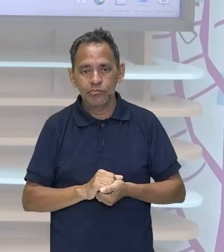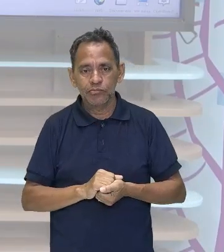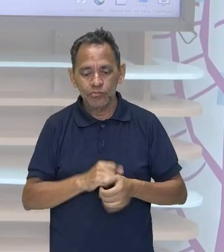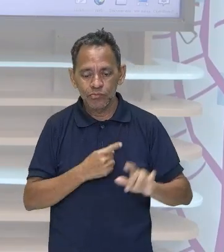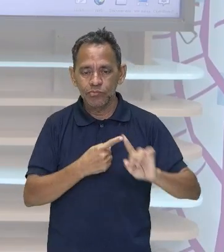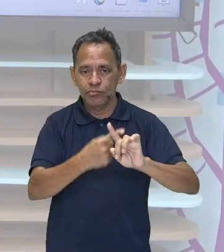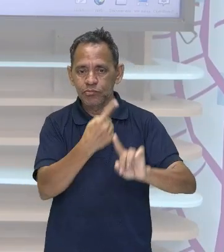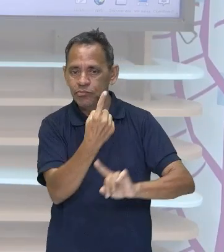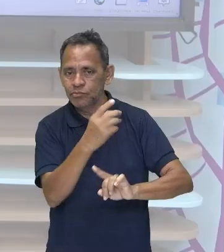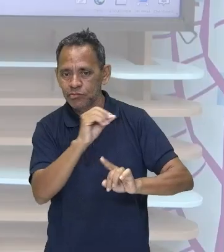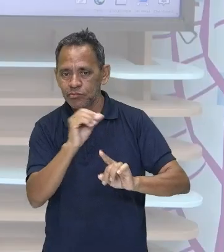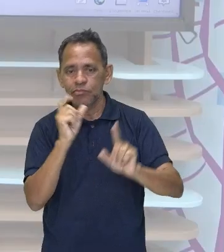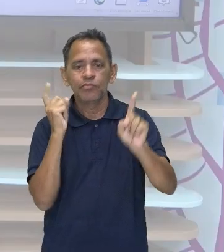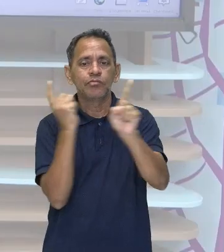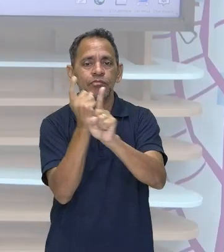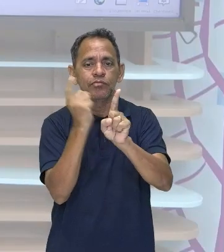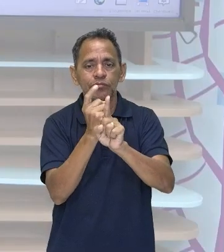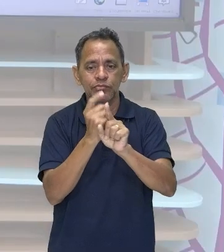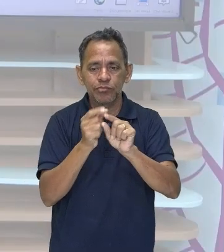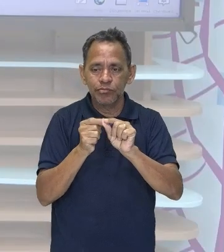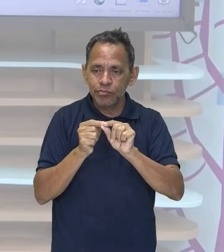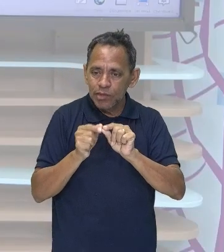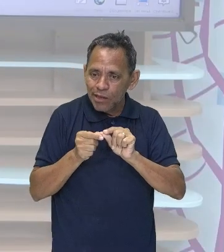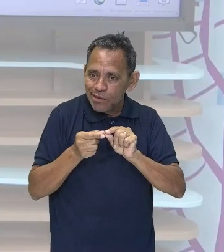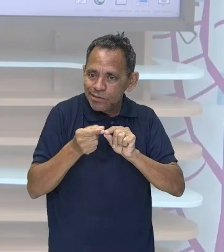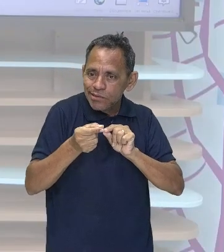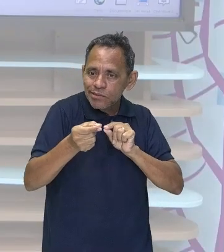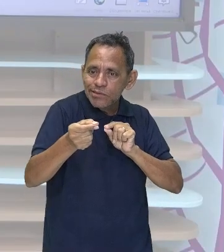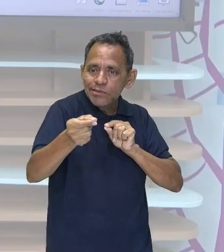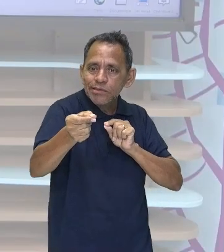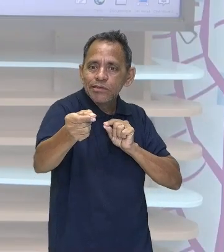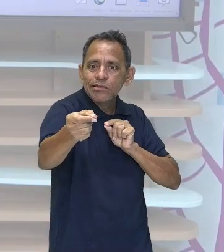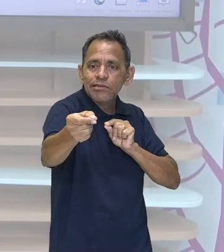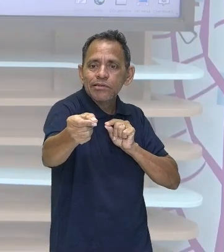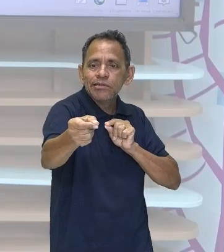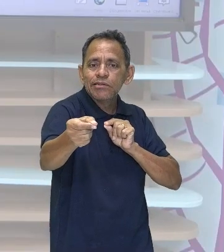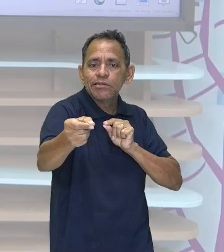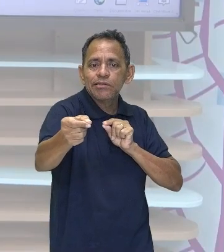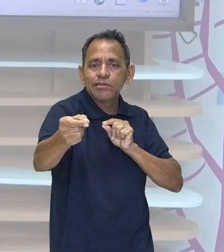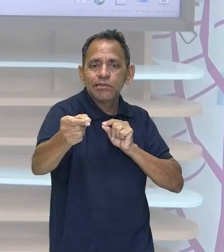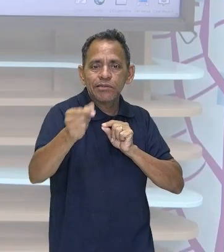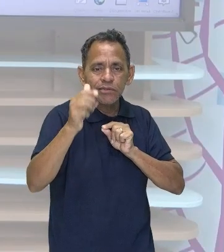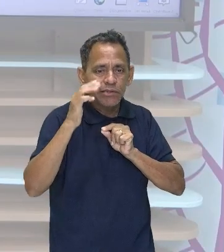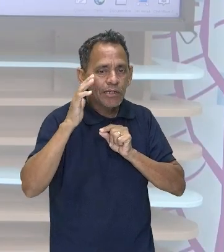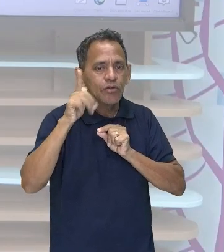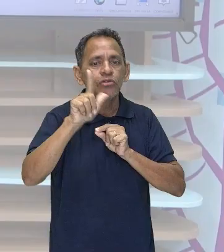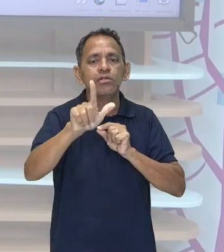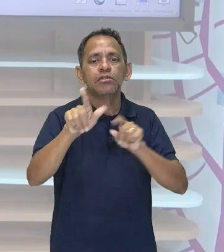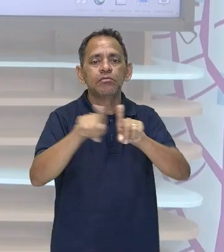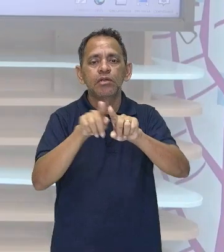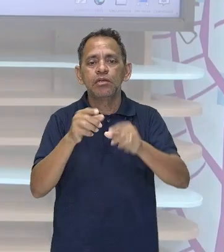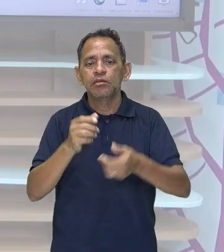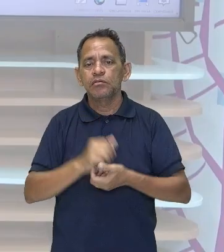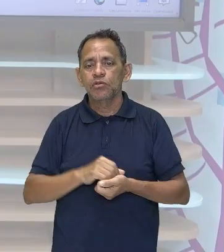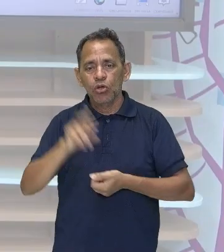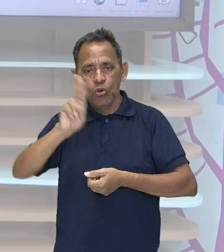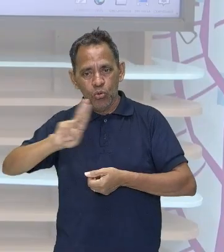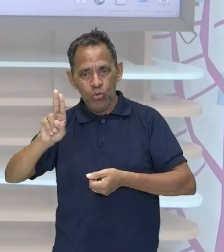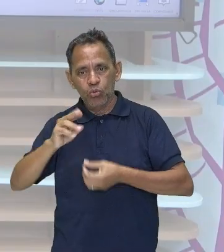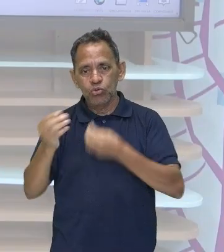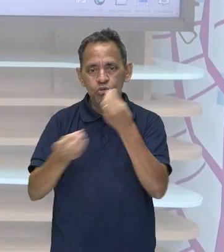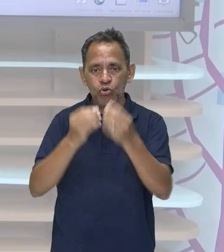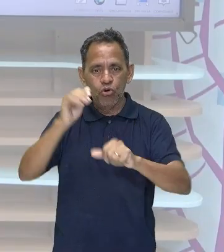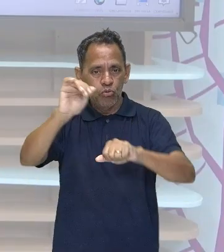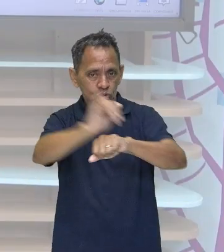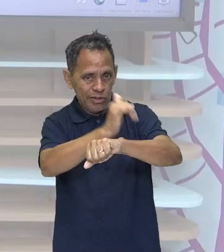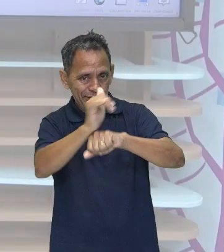a distância que essa motocicleta percorreu, tá bom? Apenas uma aplicação de como a gente pode usar esse